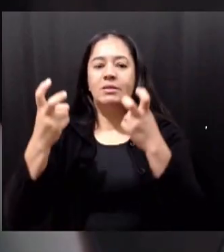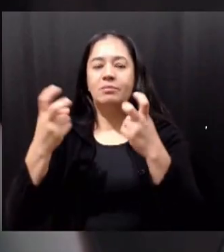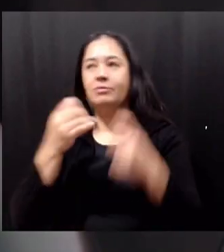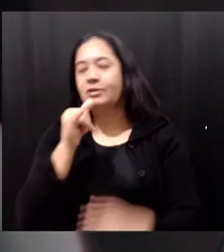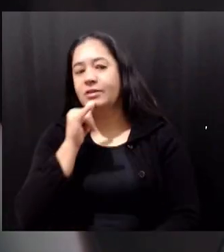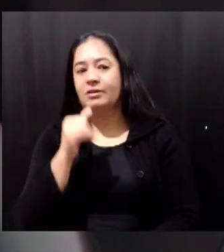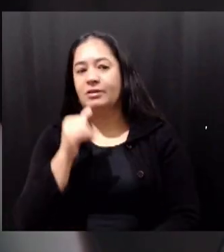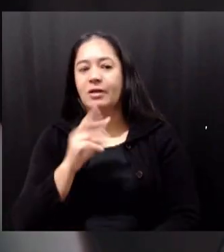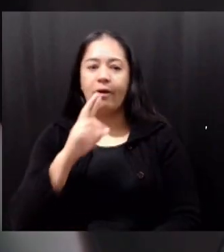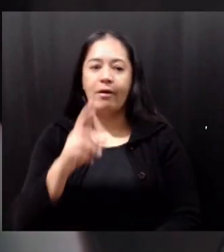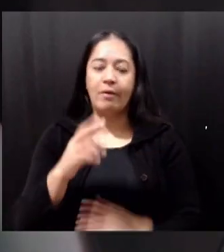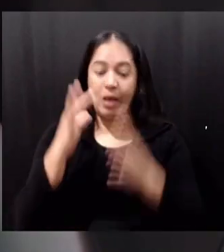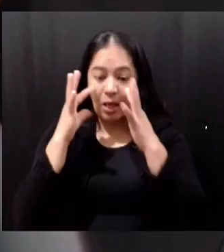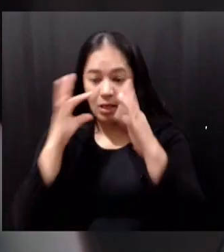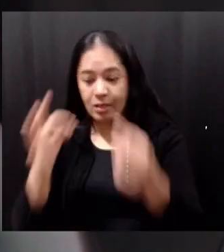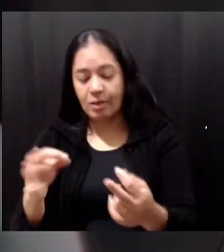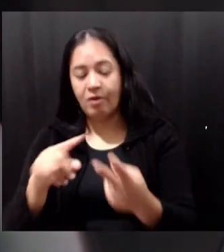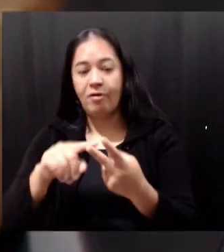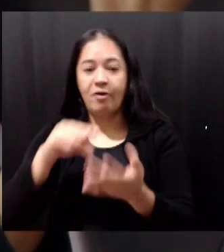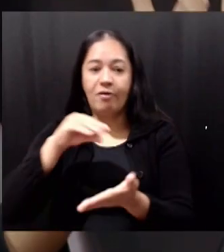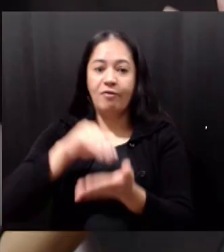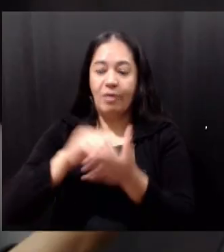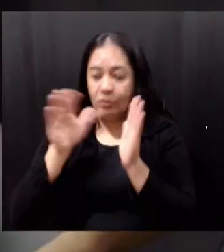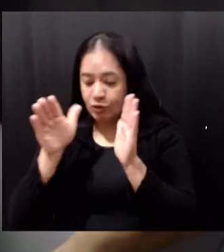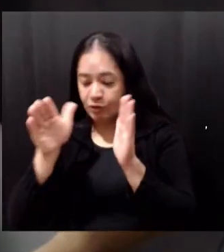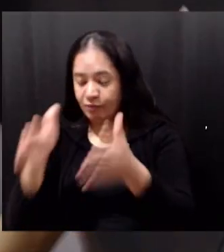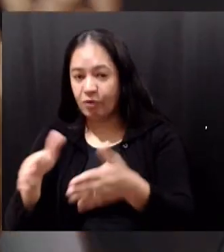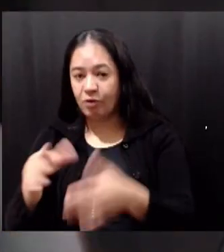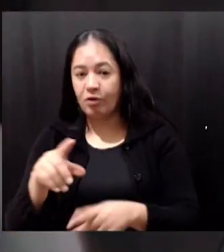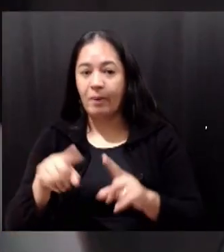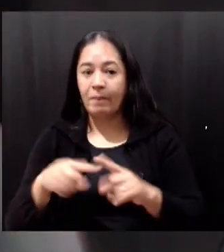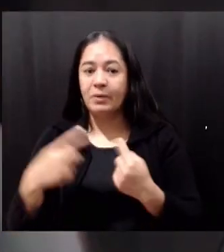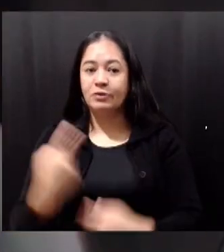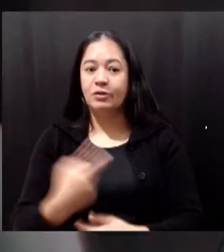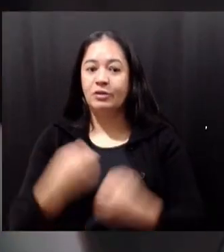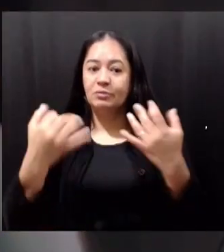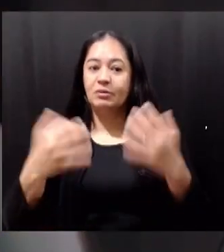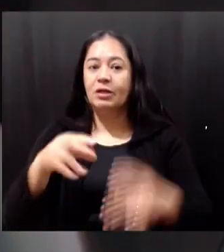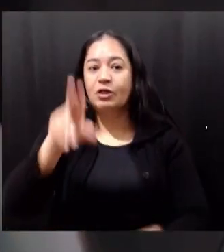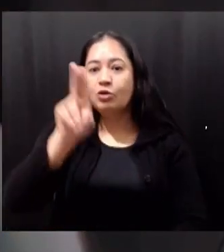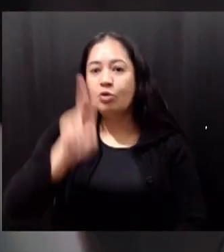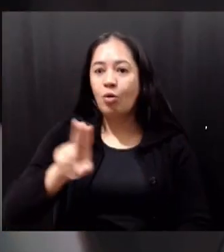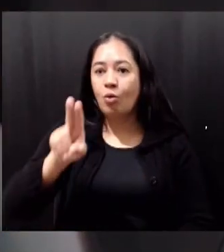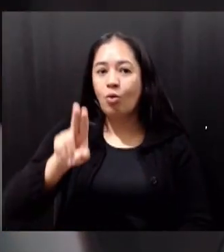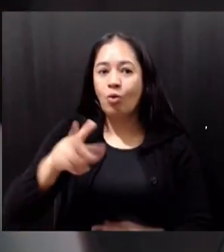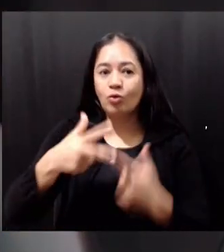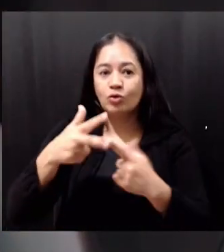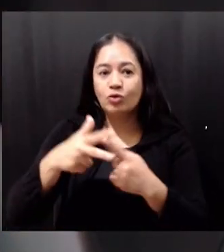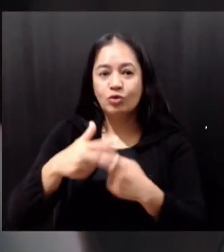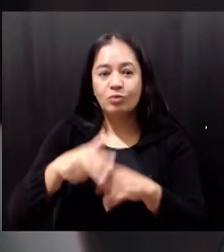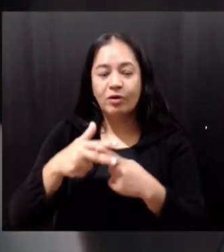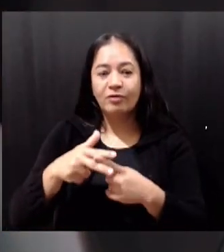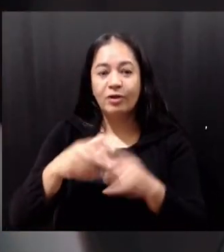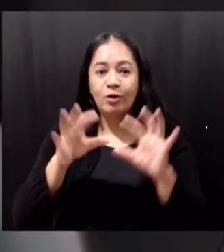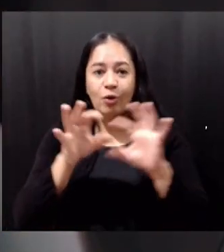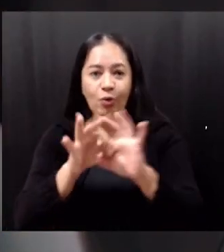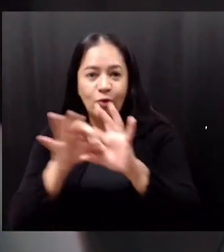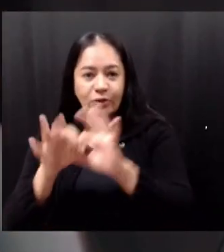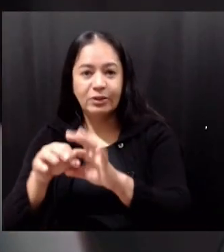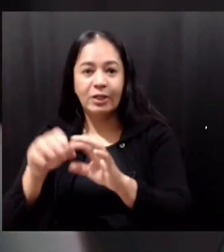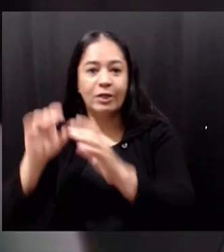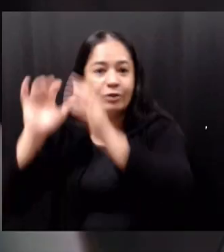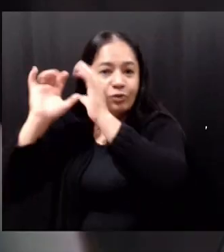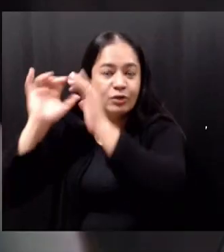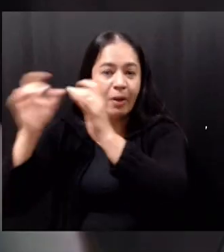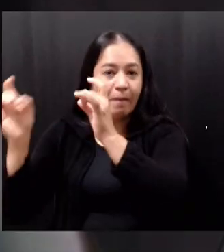atenção, à falta de foco, mas a gente está falando de um uso de uma ferramenta num contexto que o cérebro ainda não está pronto. O cérebro na adolescência